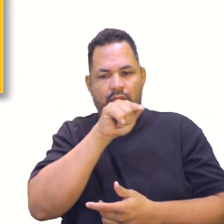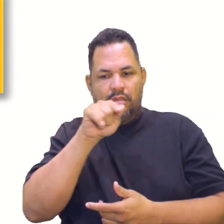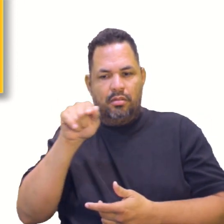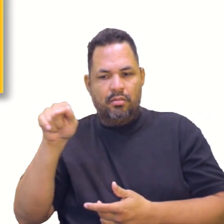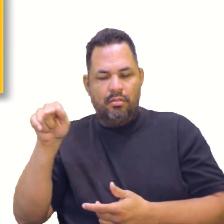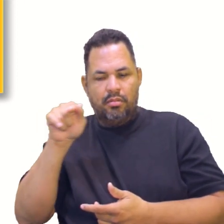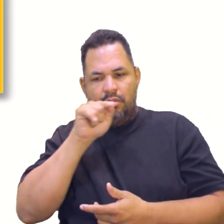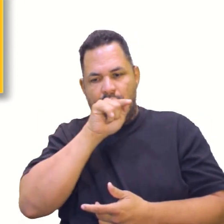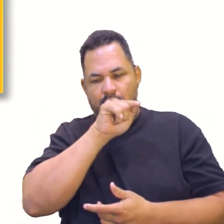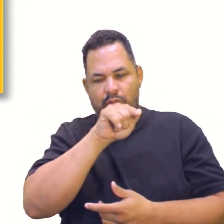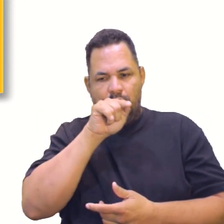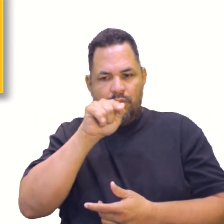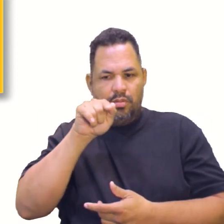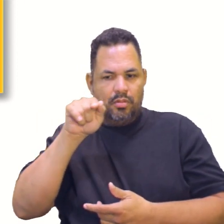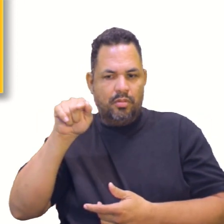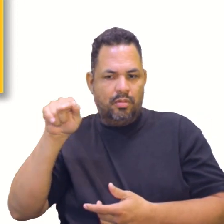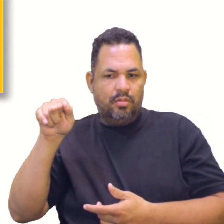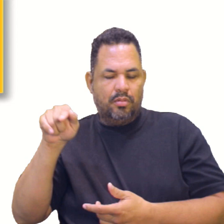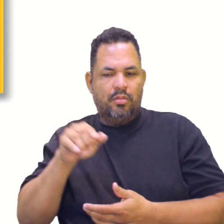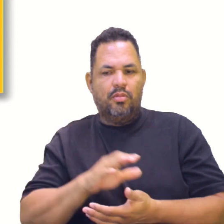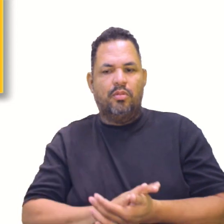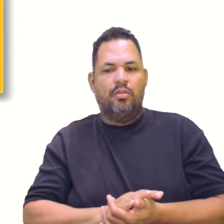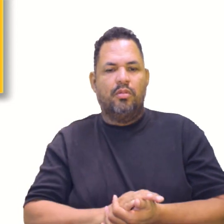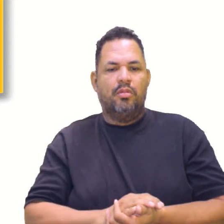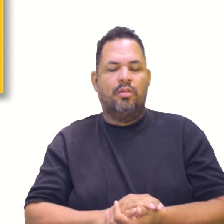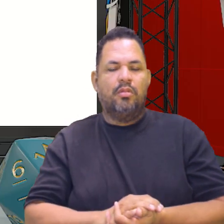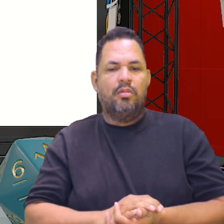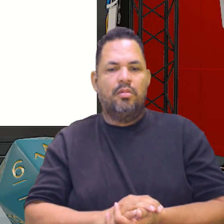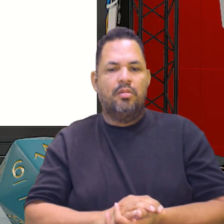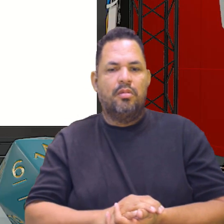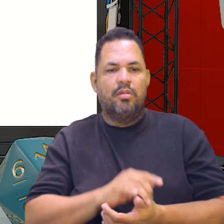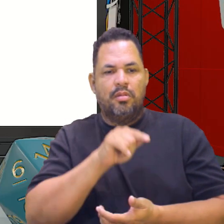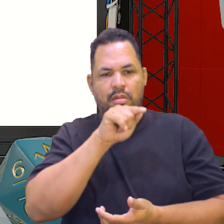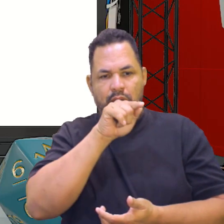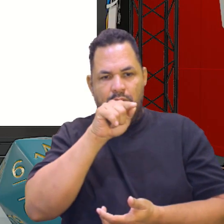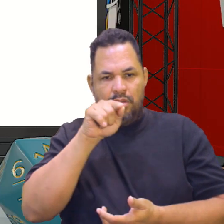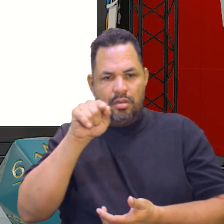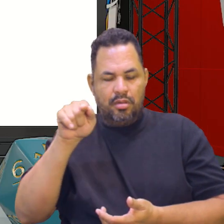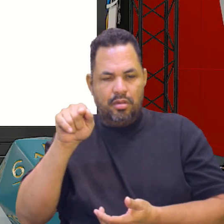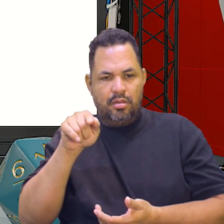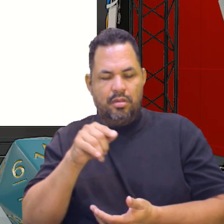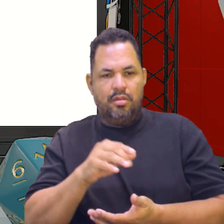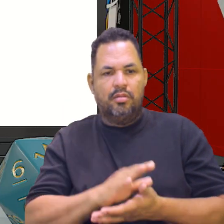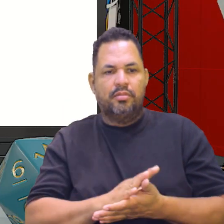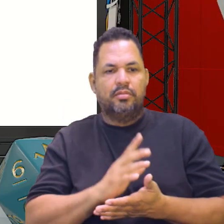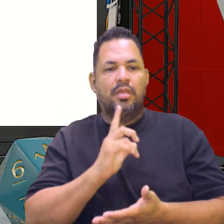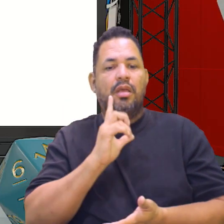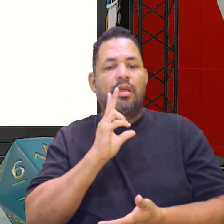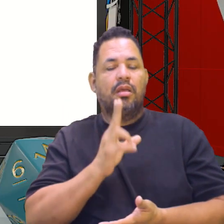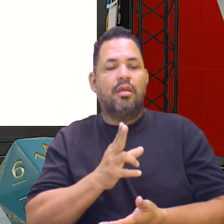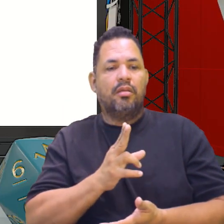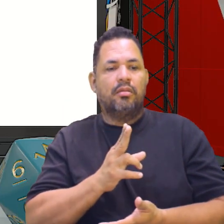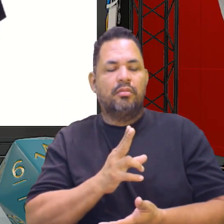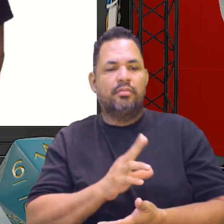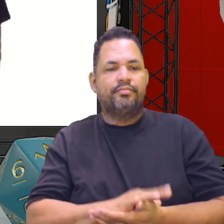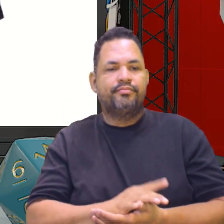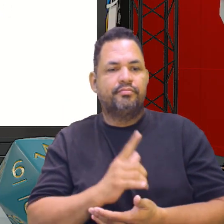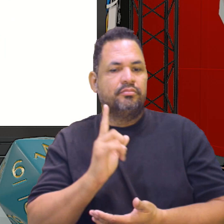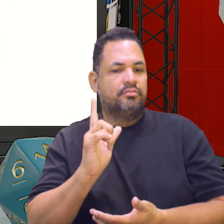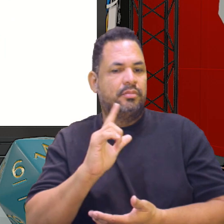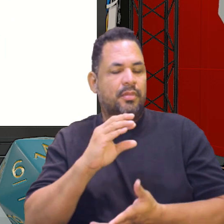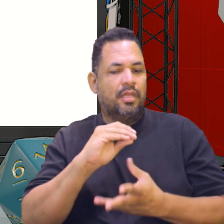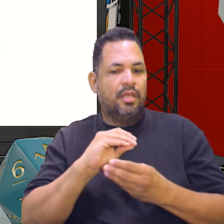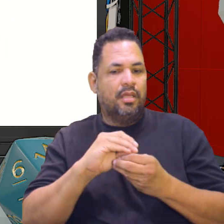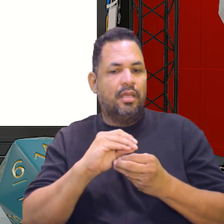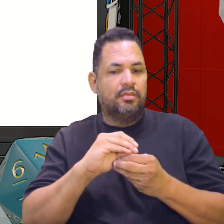entendeu? Colinear. Co é mesmo, linear, linha, né? Colinear está na mesma linha. Não é colinear, então eles vão